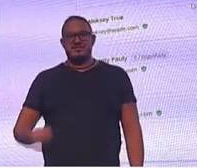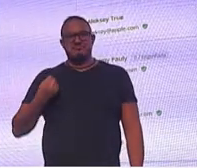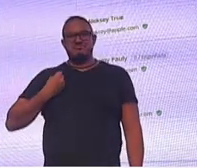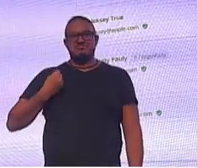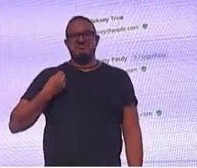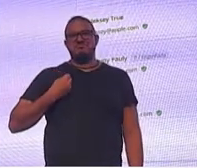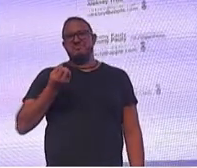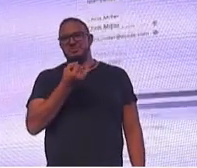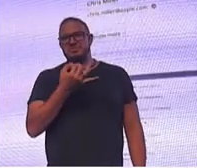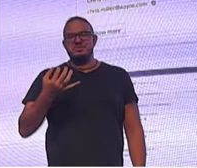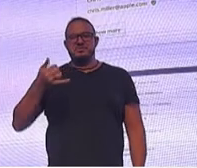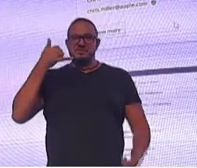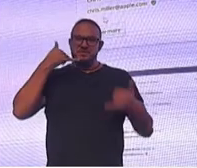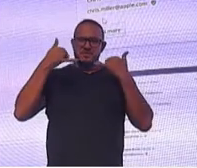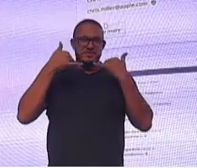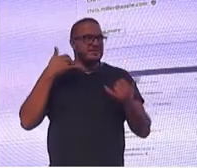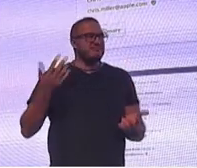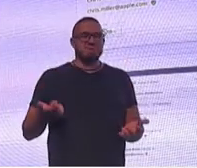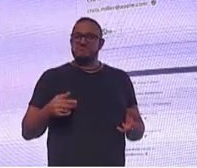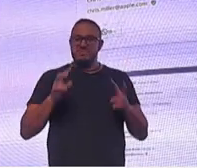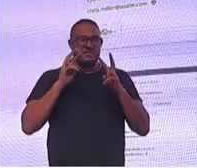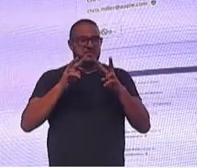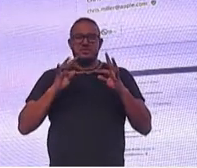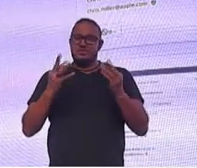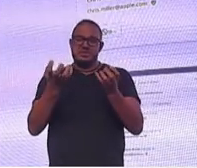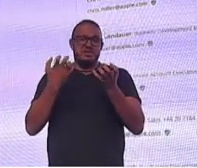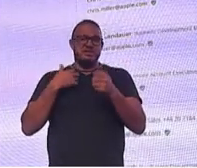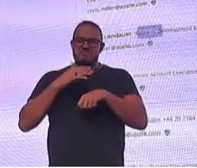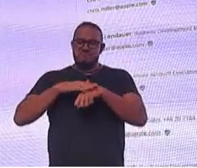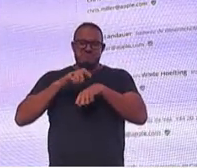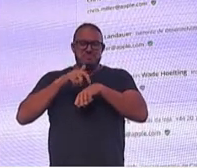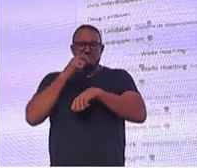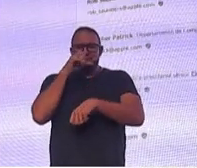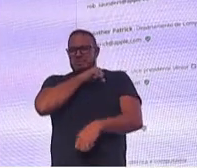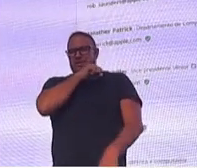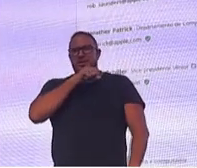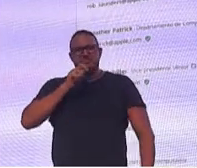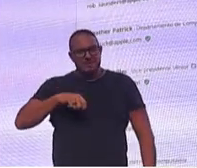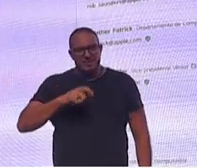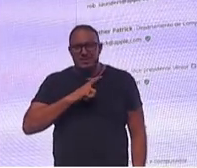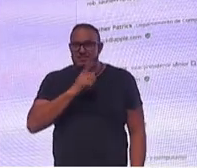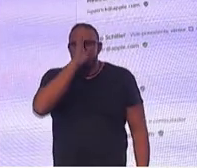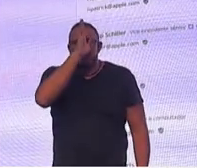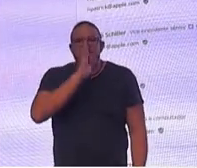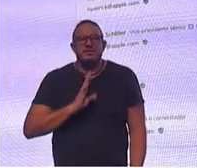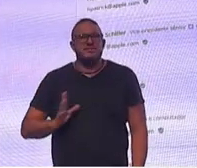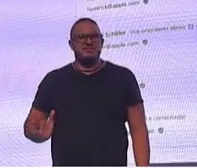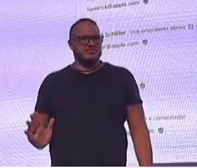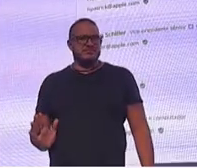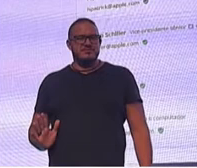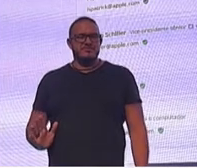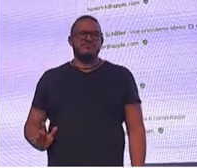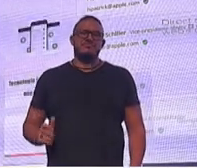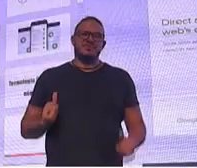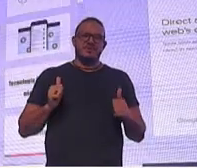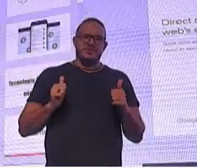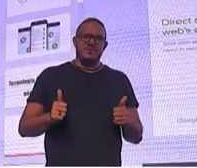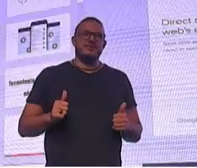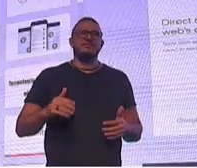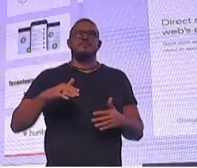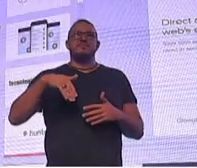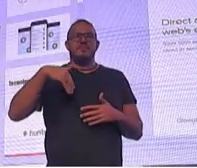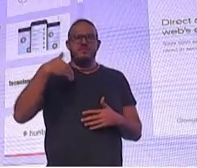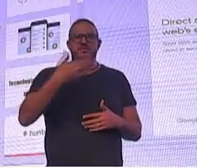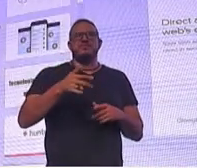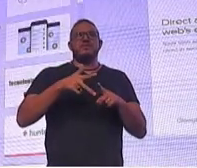240-295-2691, Kelly Fulton. Você vê tudo o que você quiser em meio segundo. E é gratuito. Beleza, vamos para a próxima ferramenta